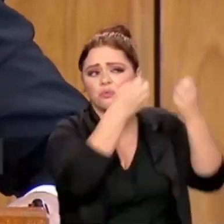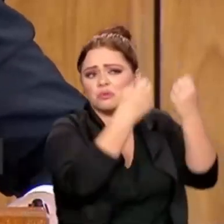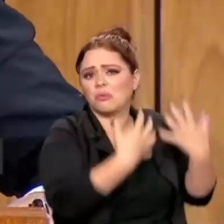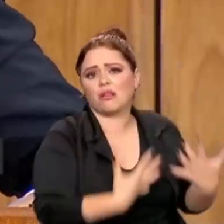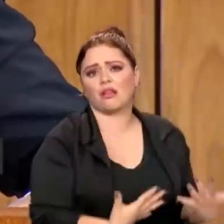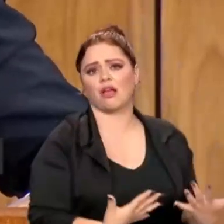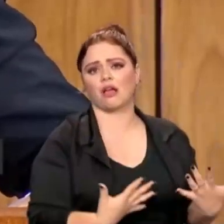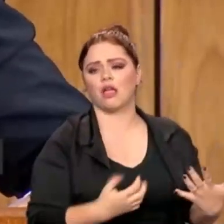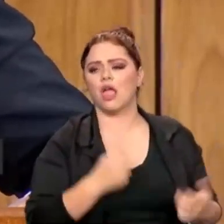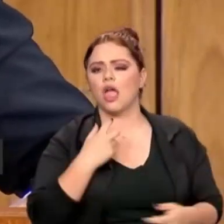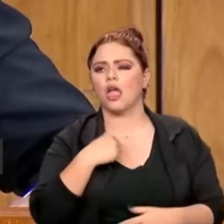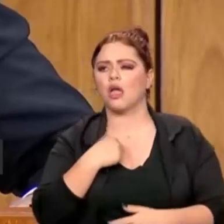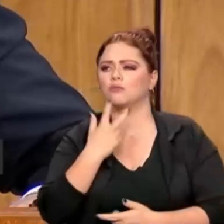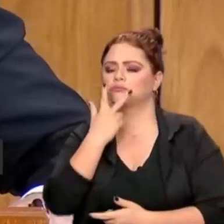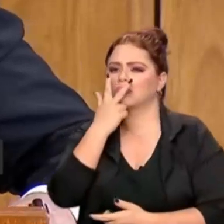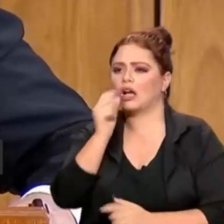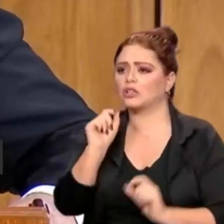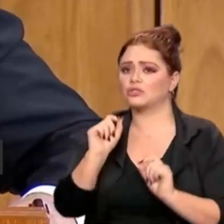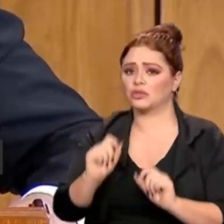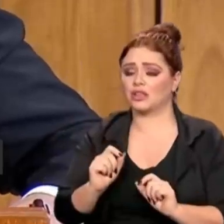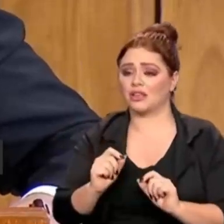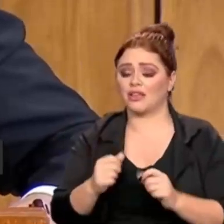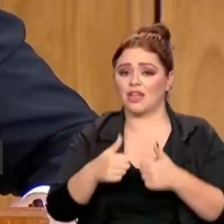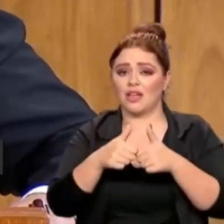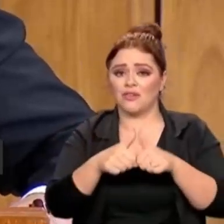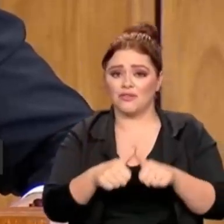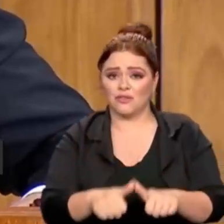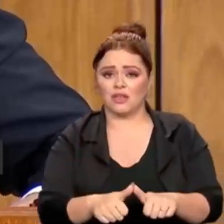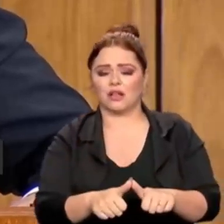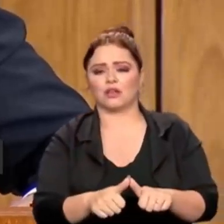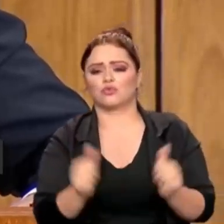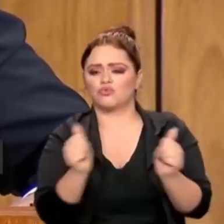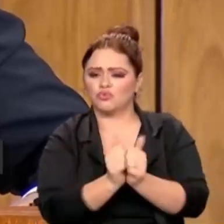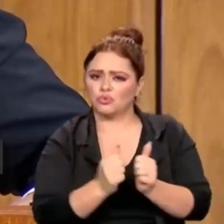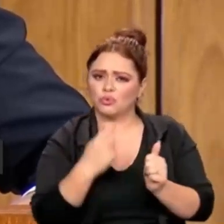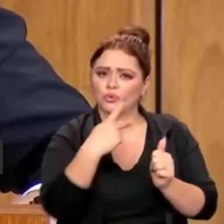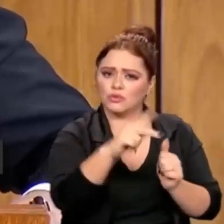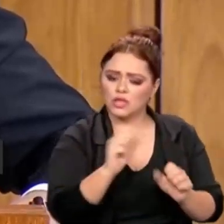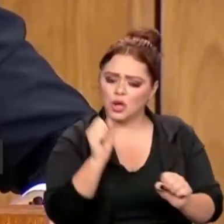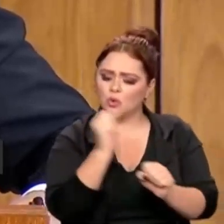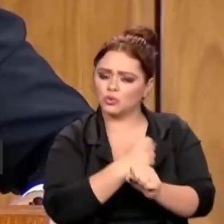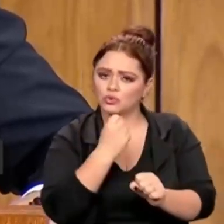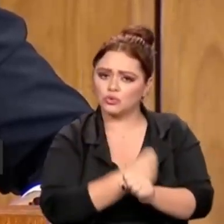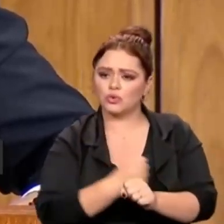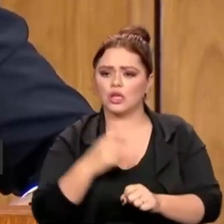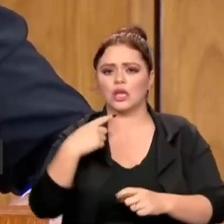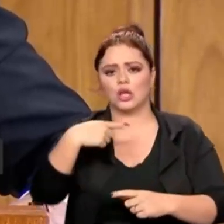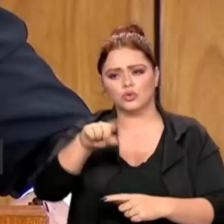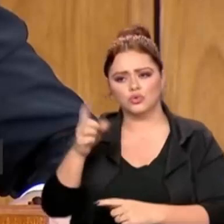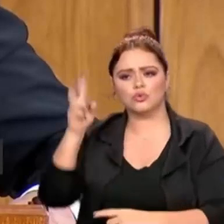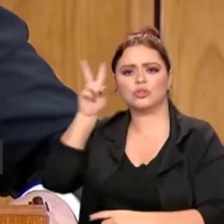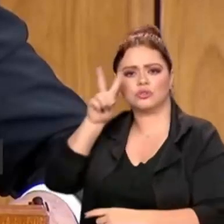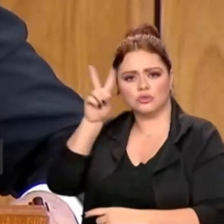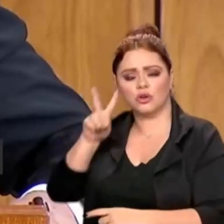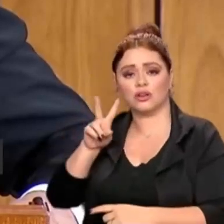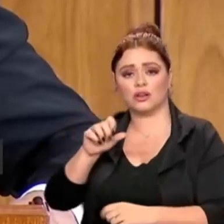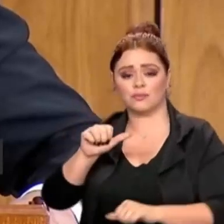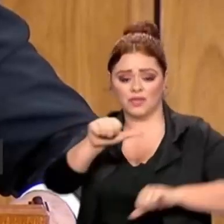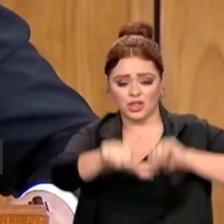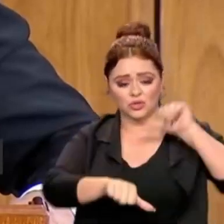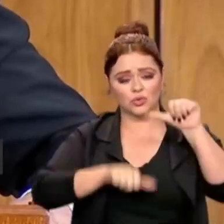que está nas suas mãos, companheiro, construir a sua narrativa e virar esse